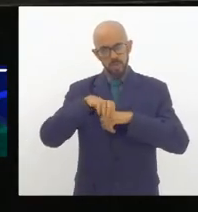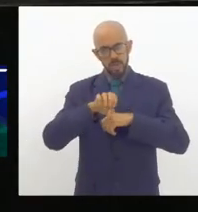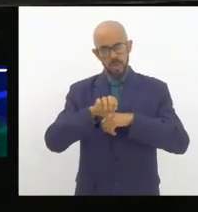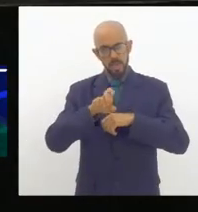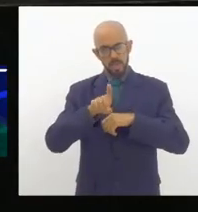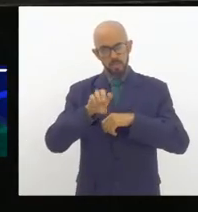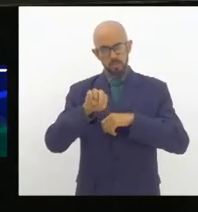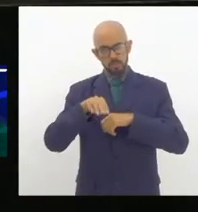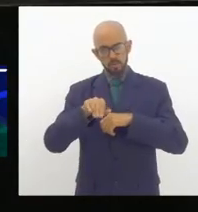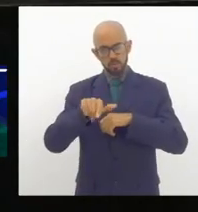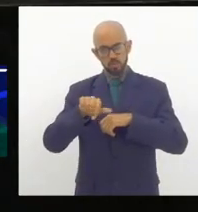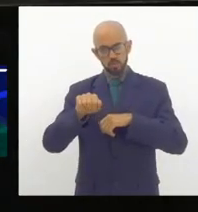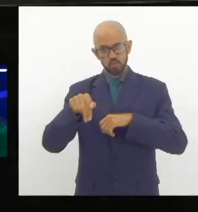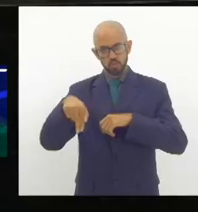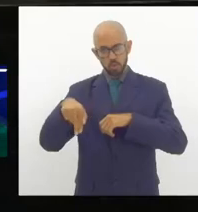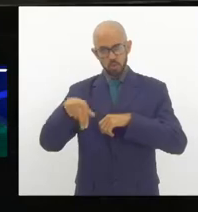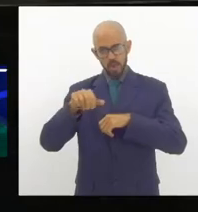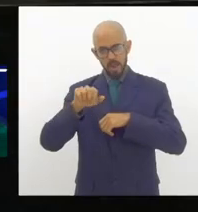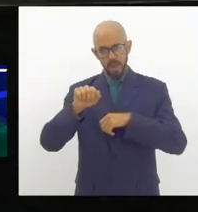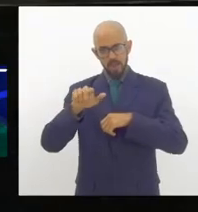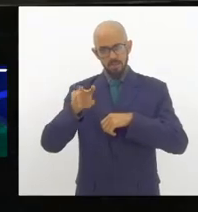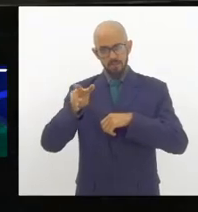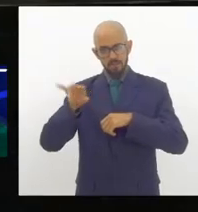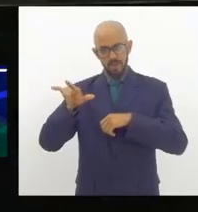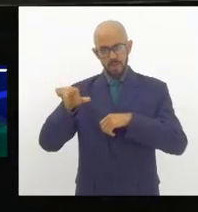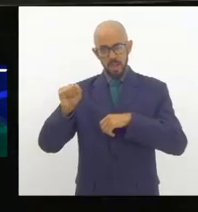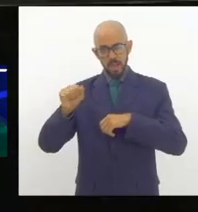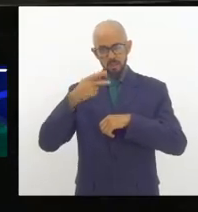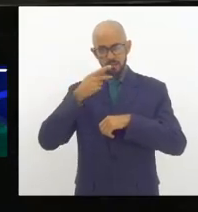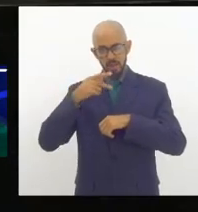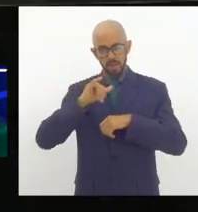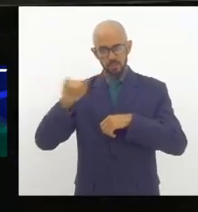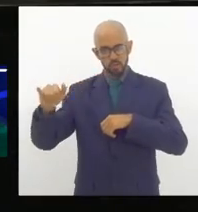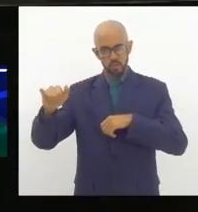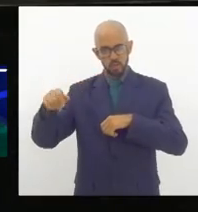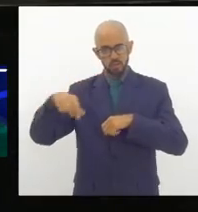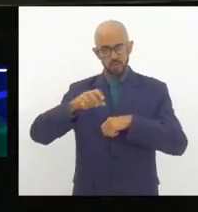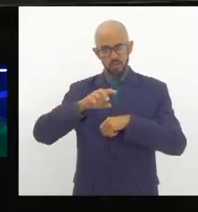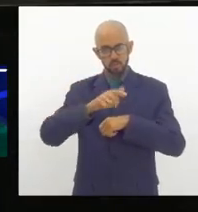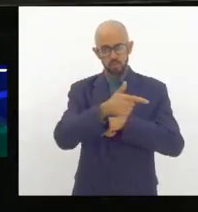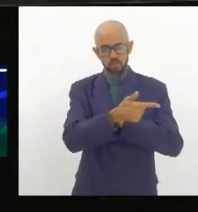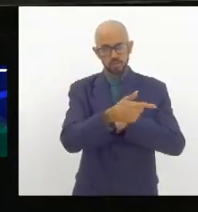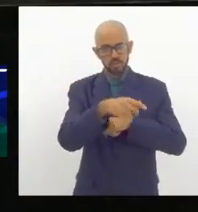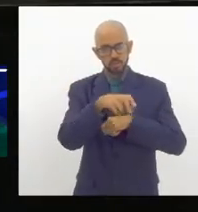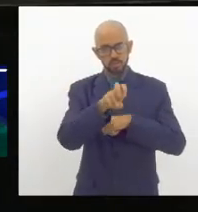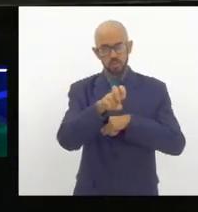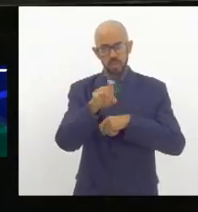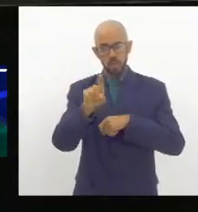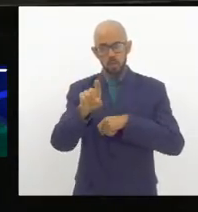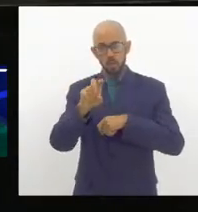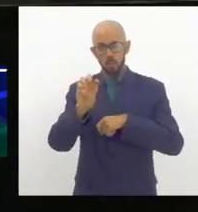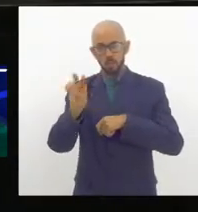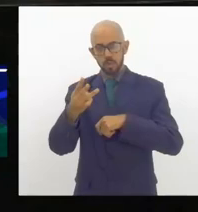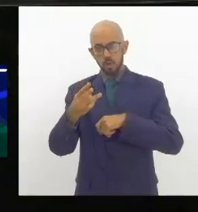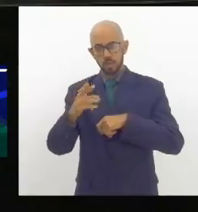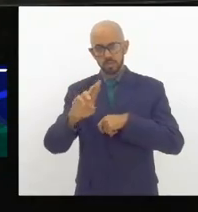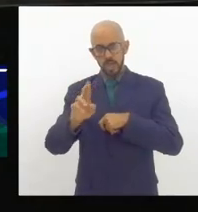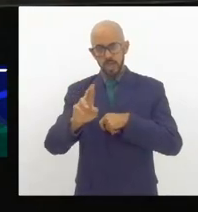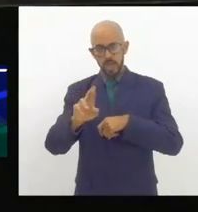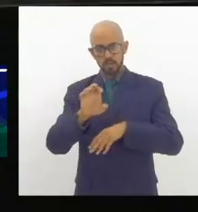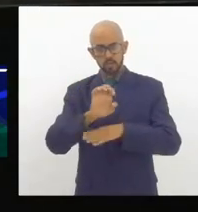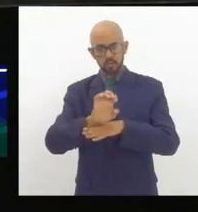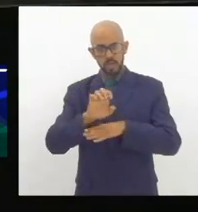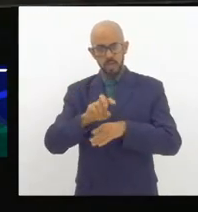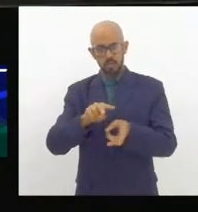vila hoje não é dia nove falando que vai para repassar 251 milhões do estado